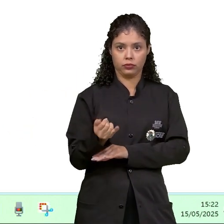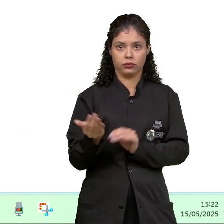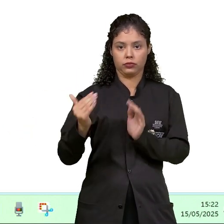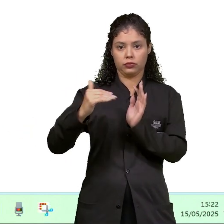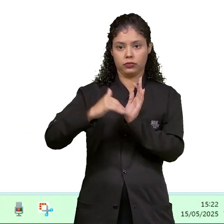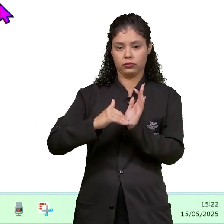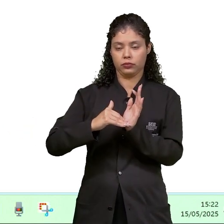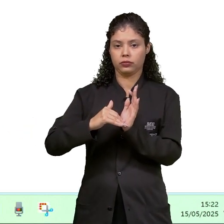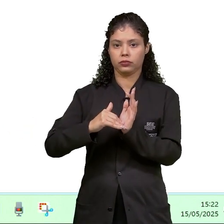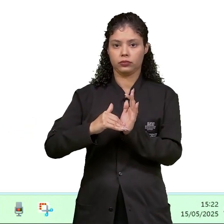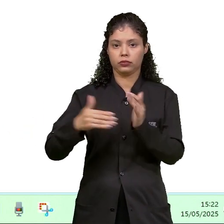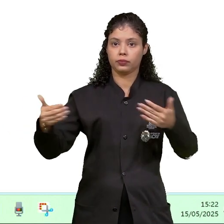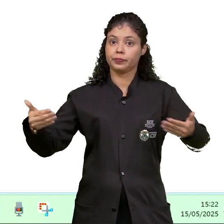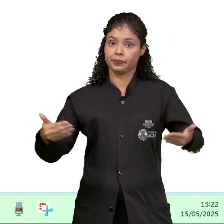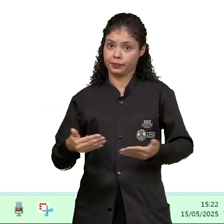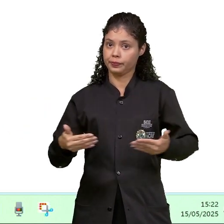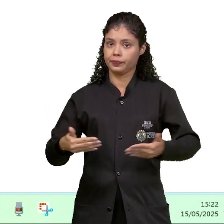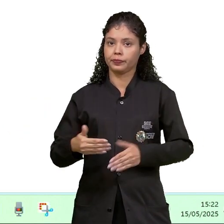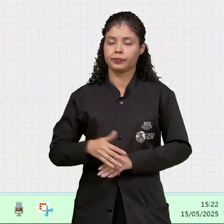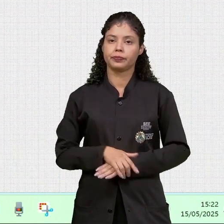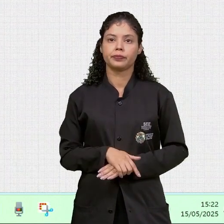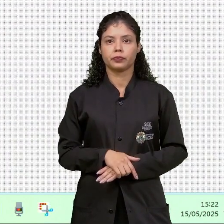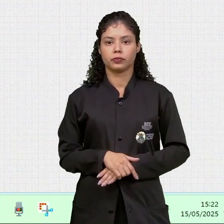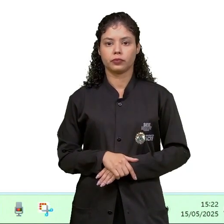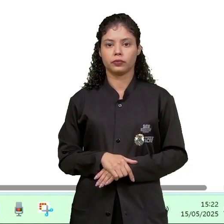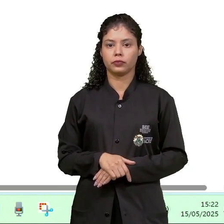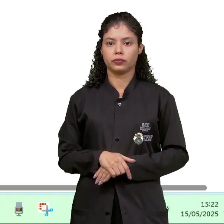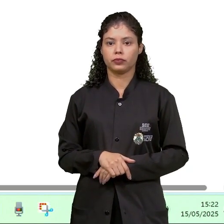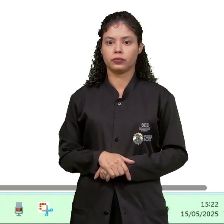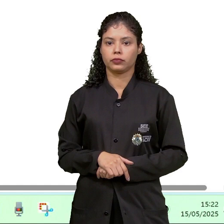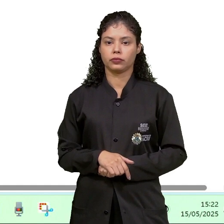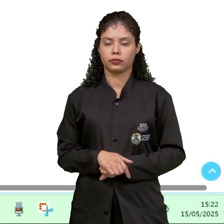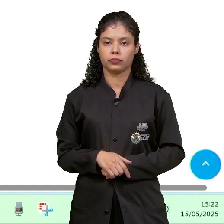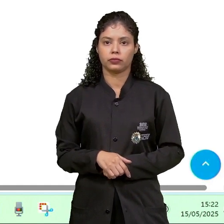até hoje, por exemplo.